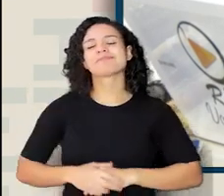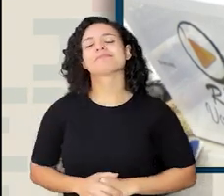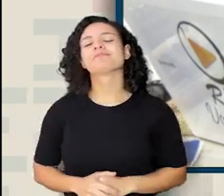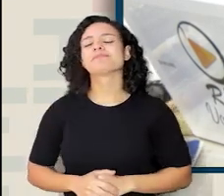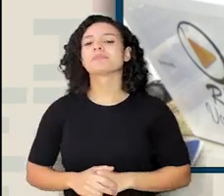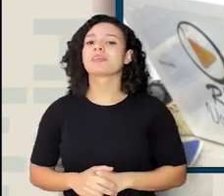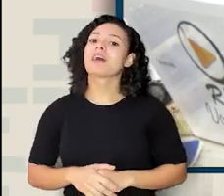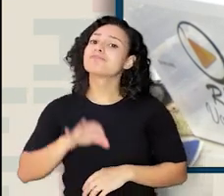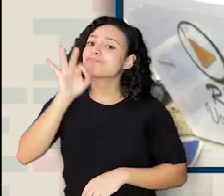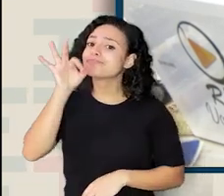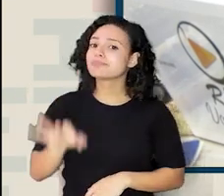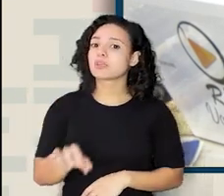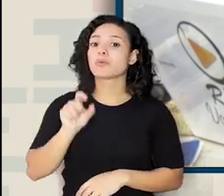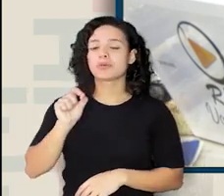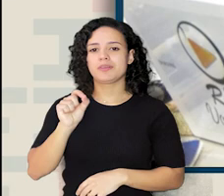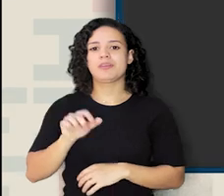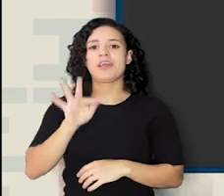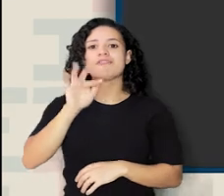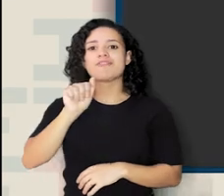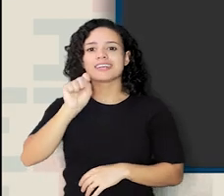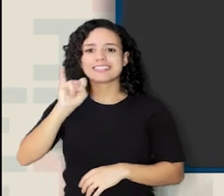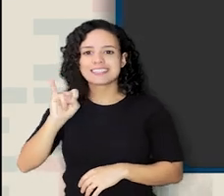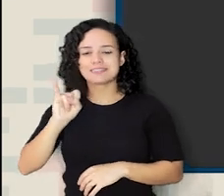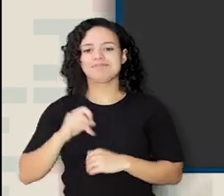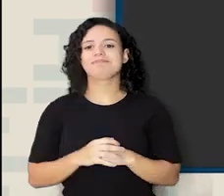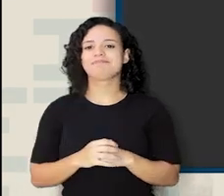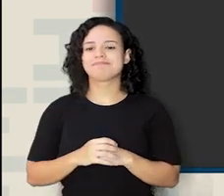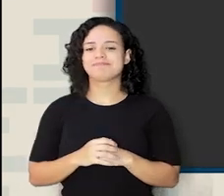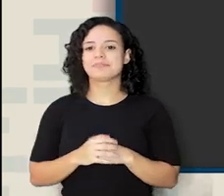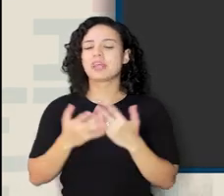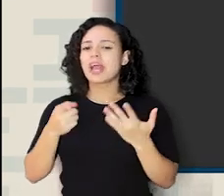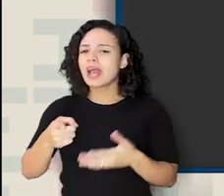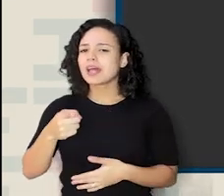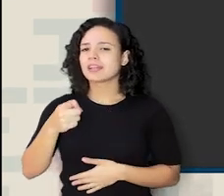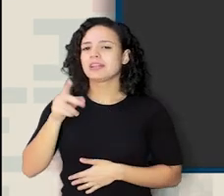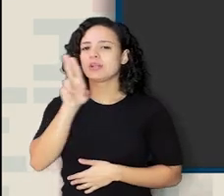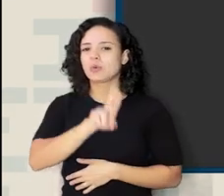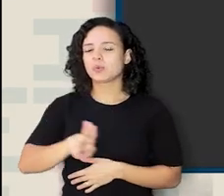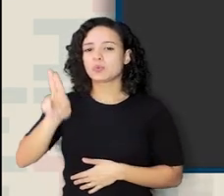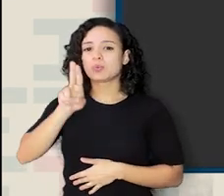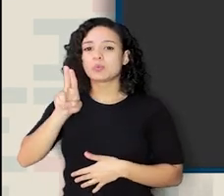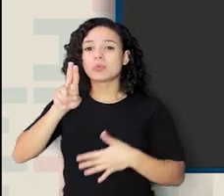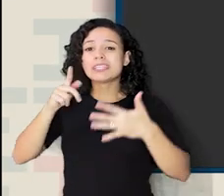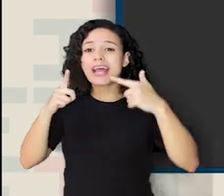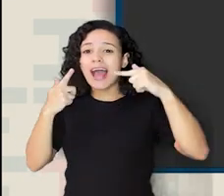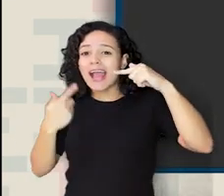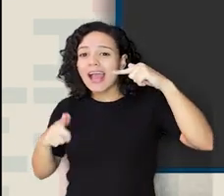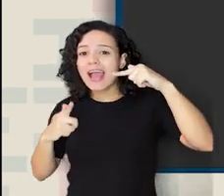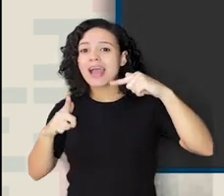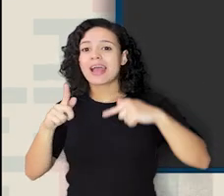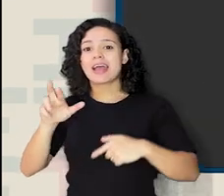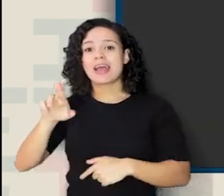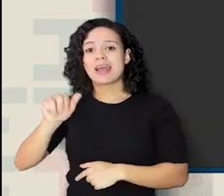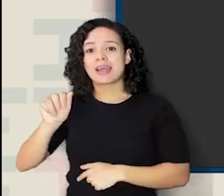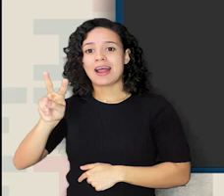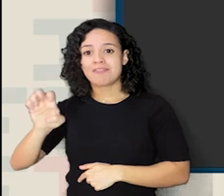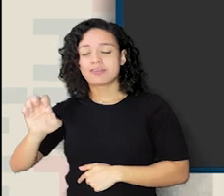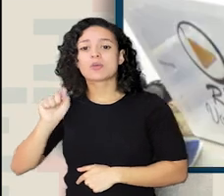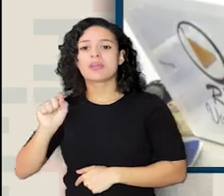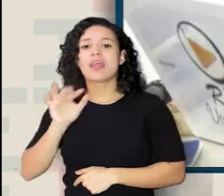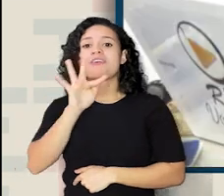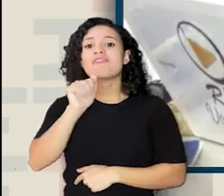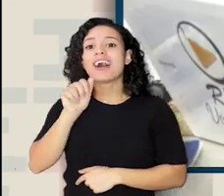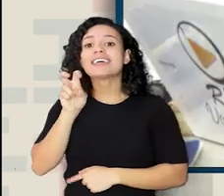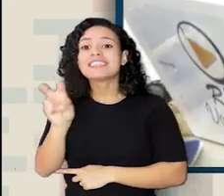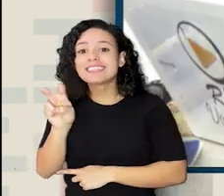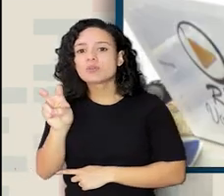né? Que é exatamente o Fá 5. Gente, a sopranino, a nota mais grave dela é esse